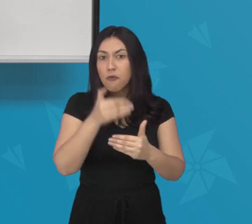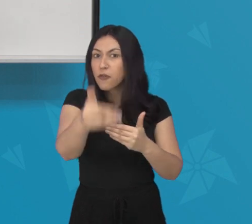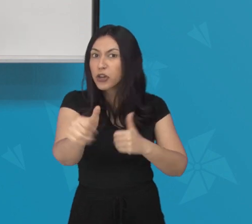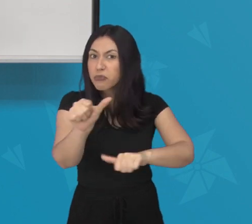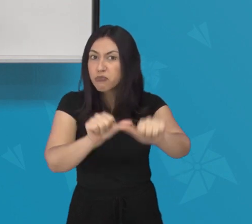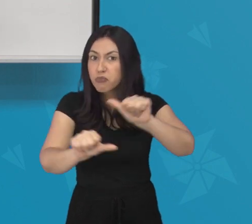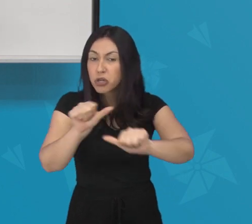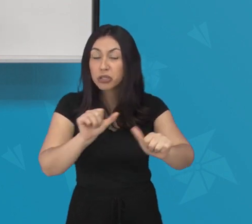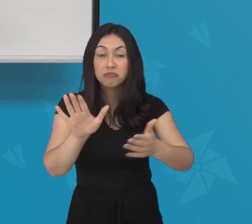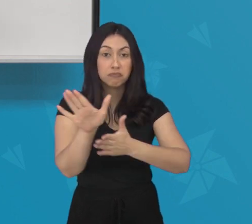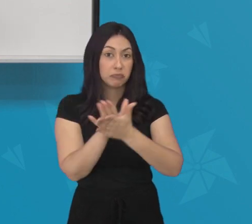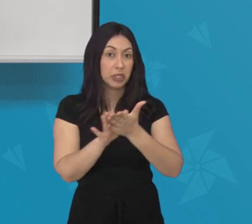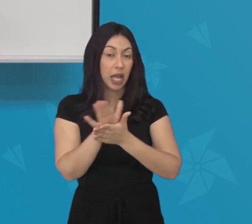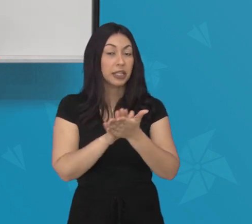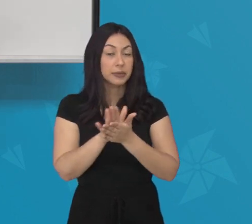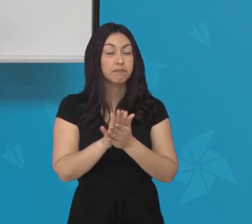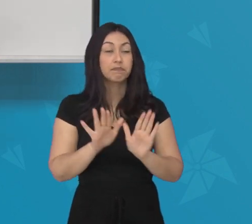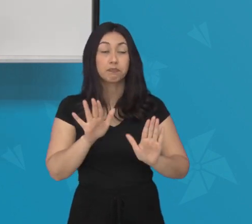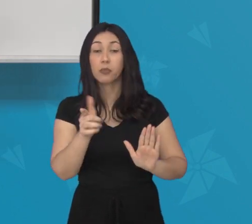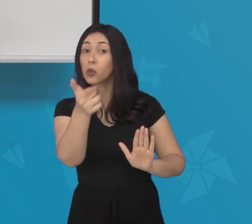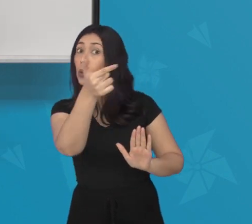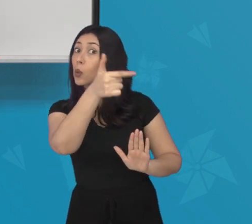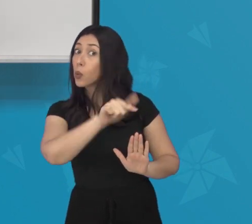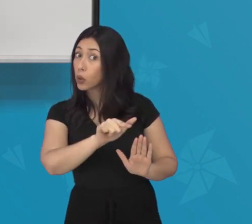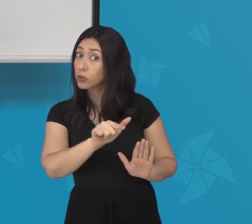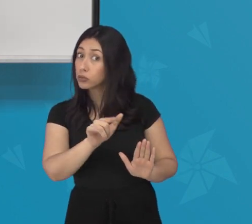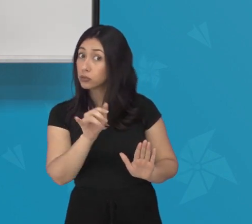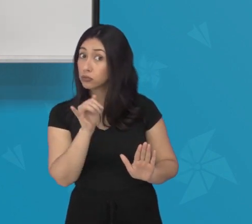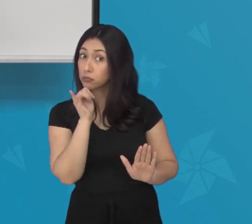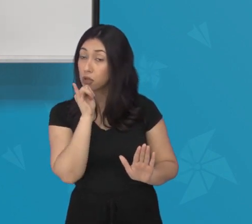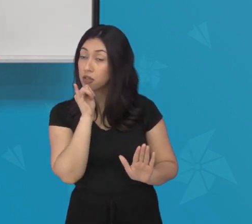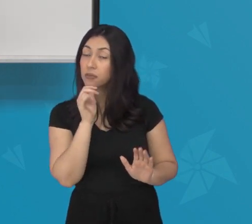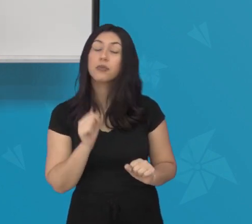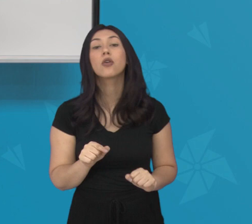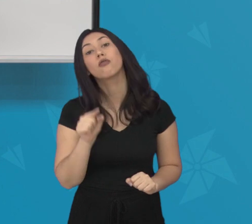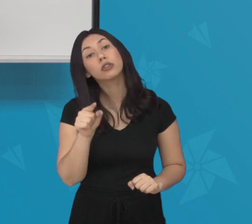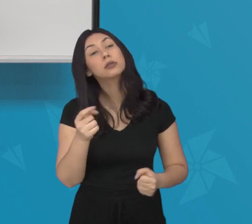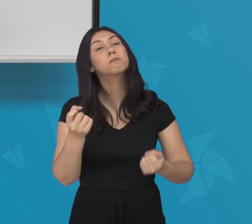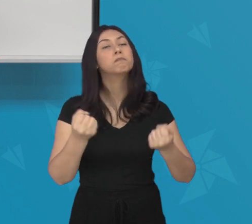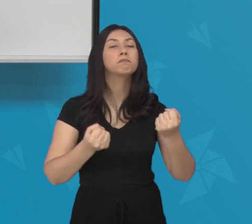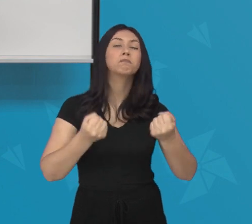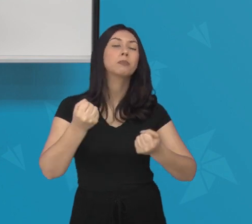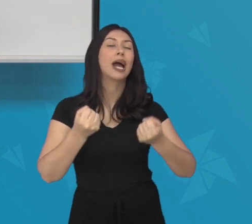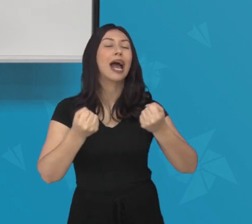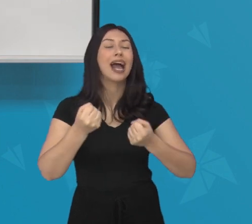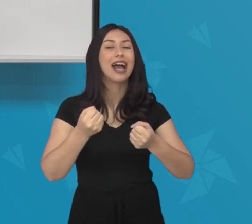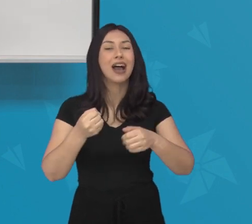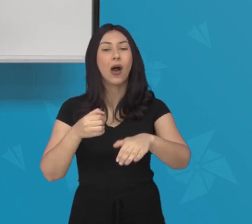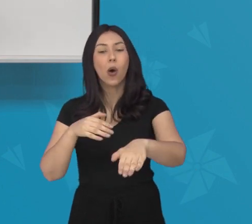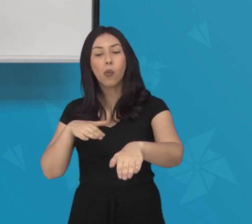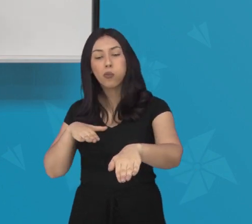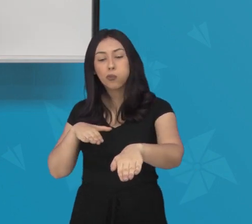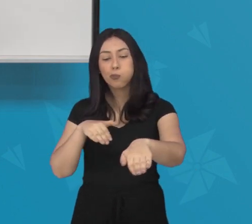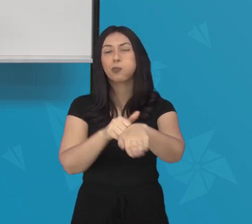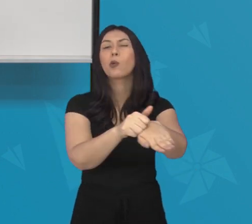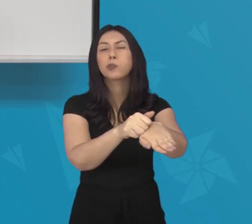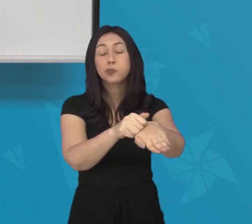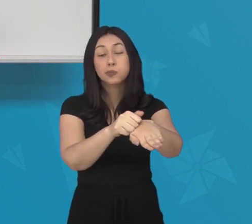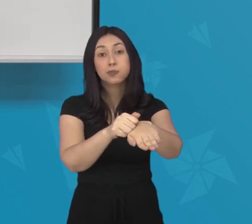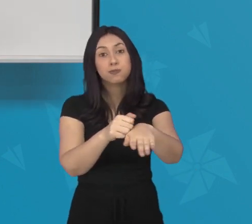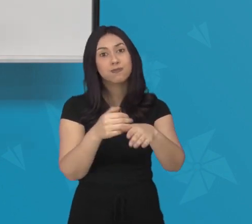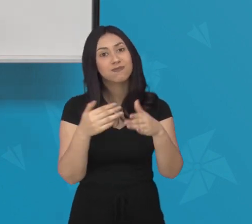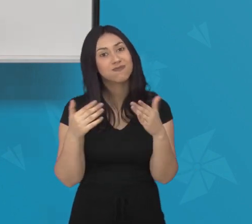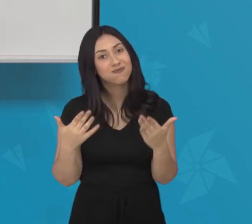tá bom? Agora, outro exemplo. Se você, dirigindo o seu carro, bate no carro da frente, a gente vai ter